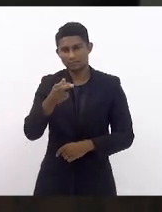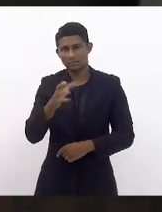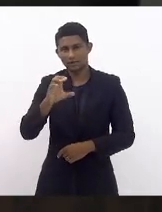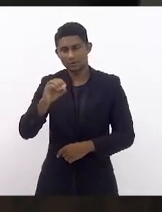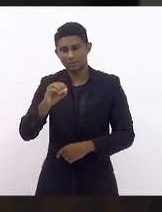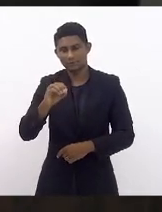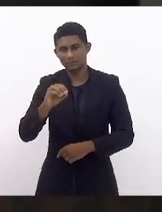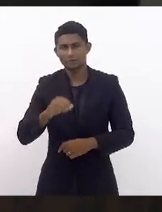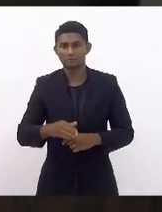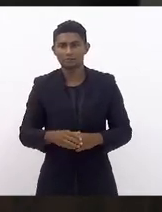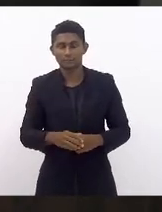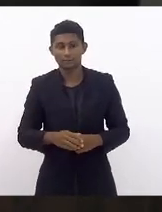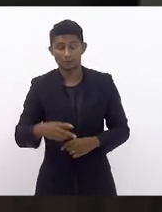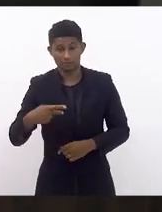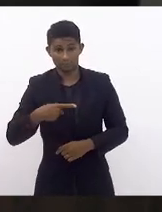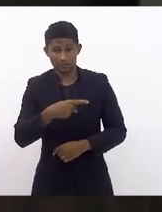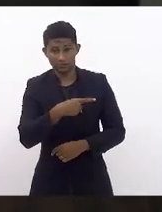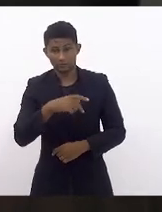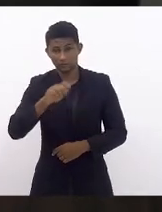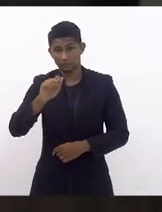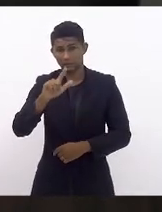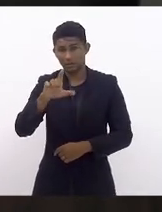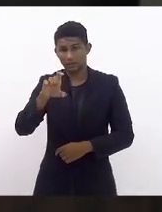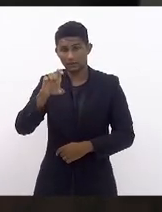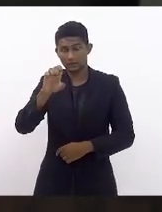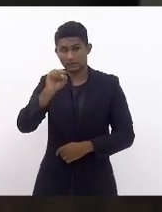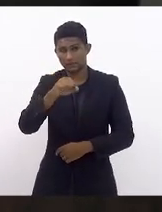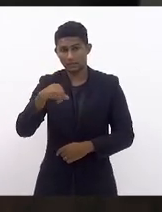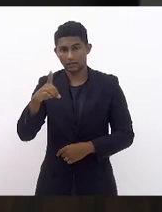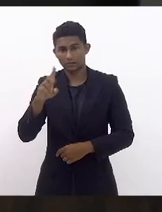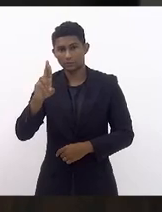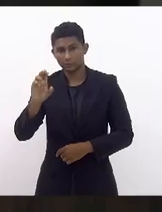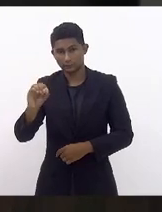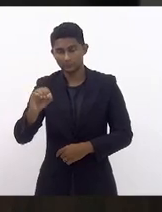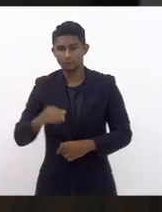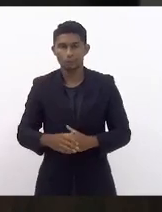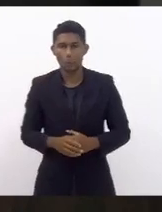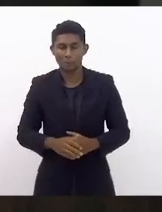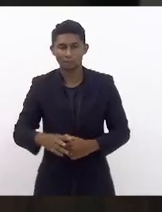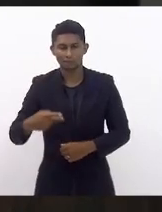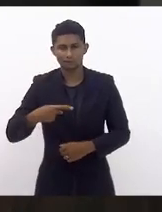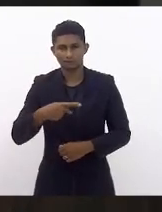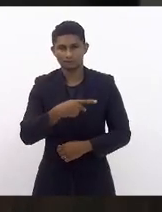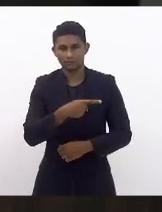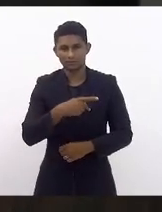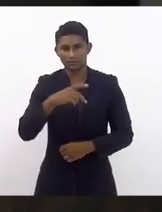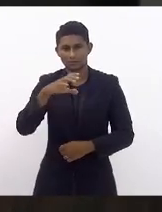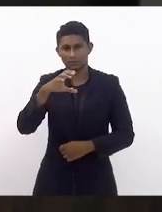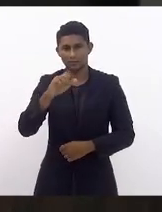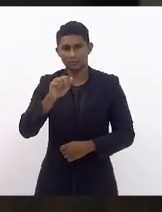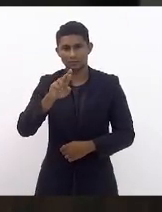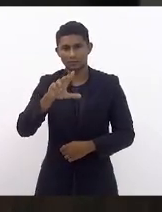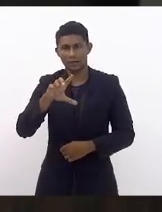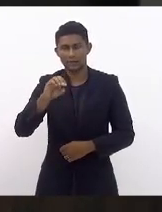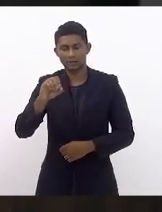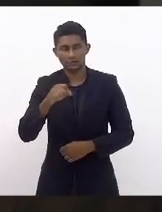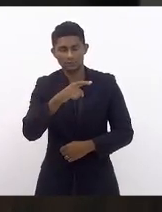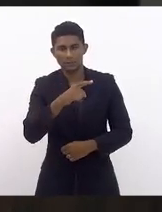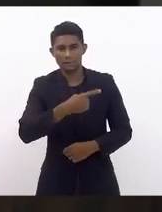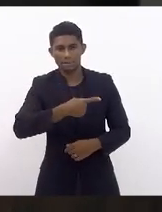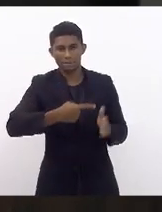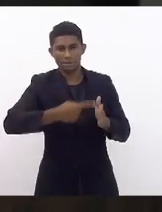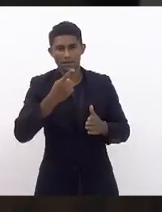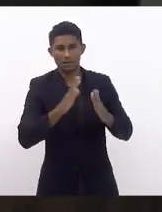Nascimento. Pastor Alessandro Peixoto. Pastor Carlos Dalcin, da Primeira Igreja Batista do